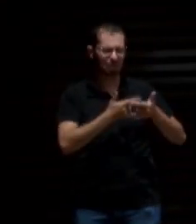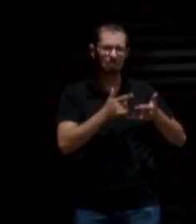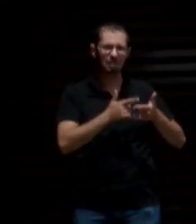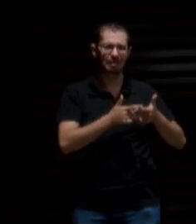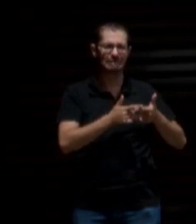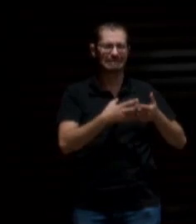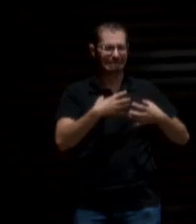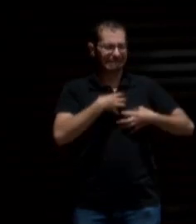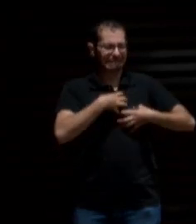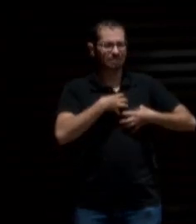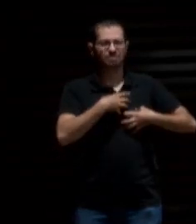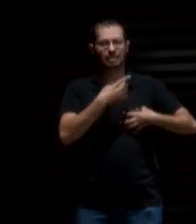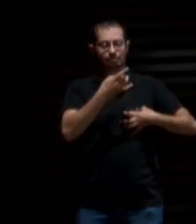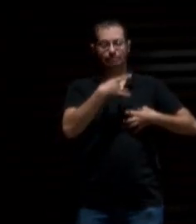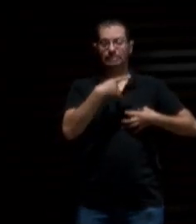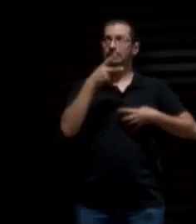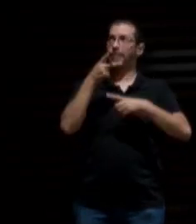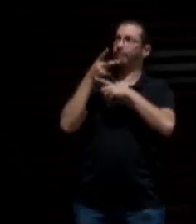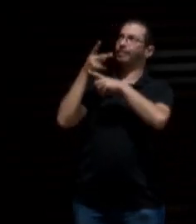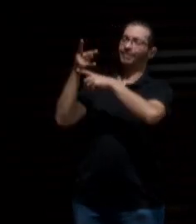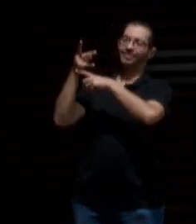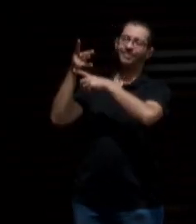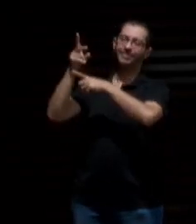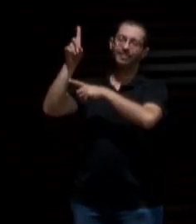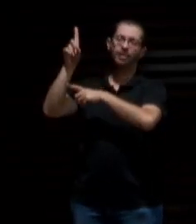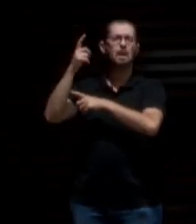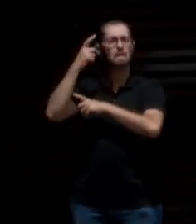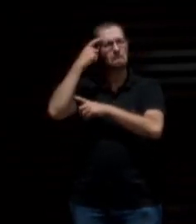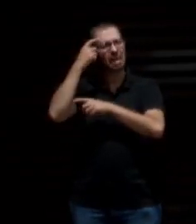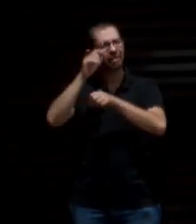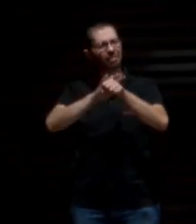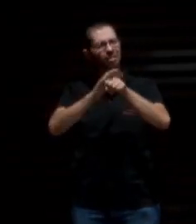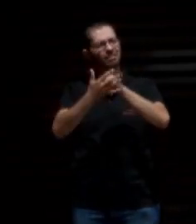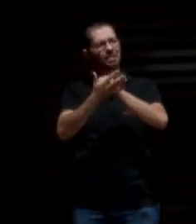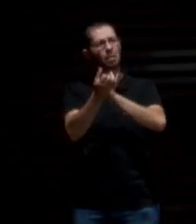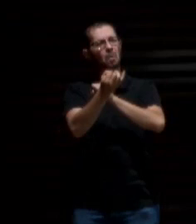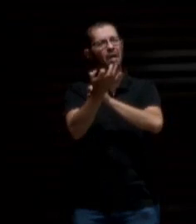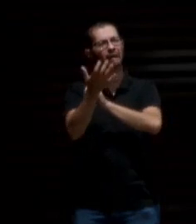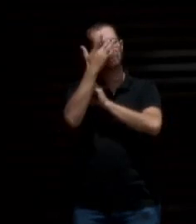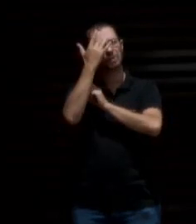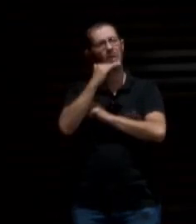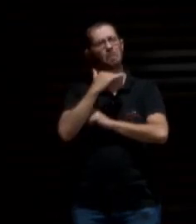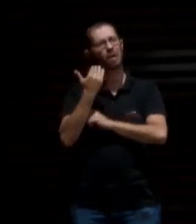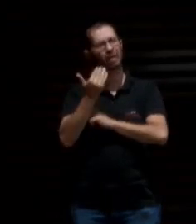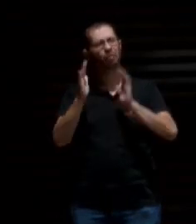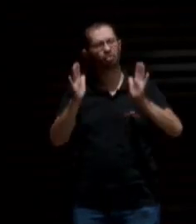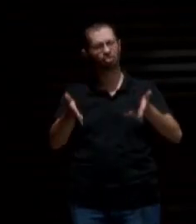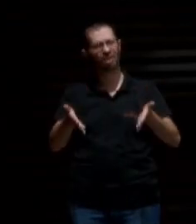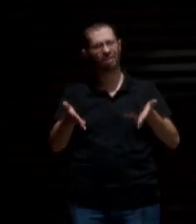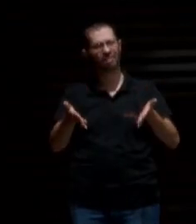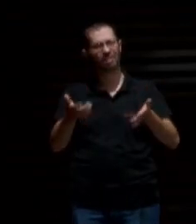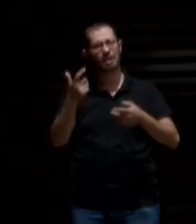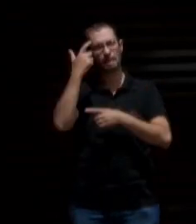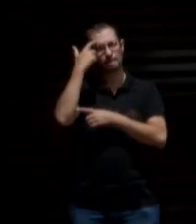E Ele elimina a falsa religião. Você pensa assim, se um vírus já eliminou um monte, imagina o poder estatal e